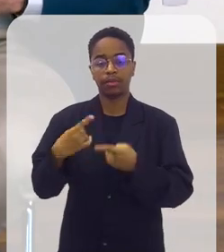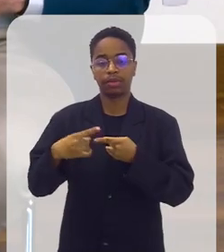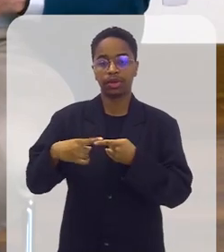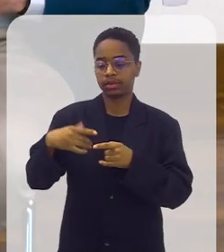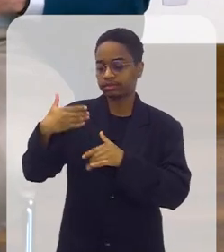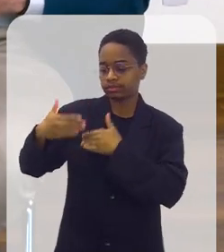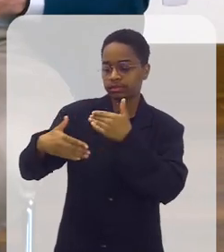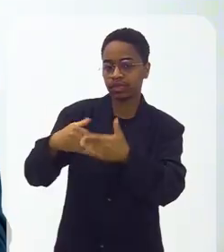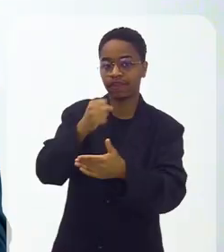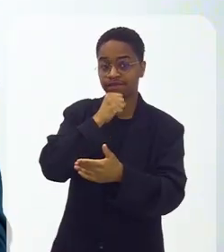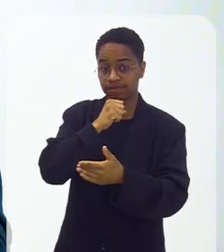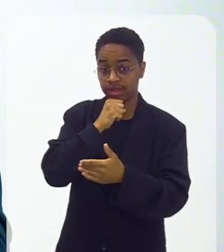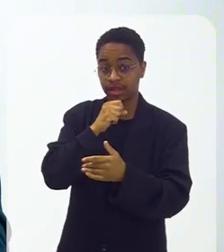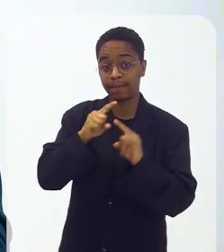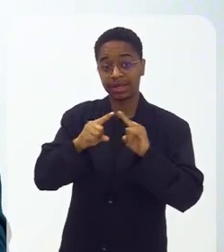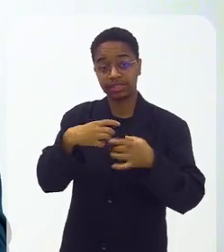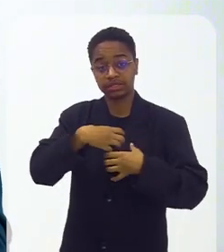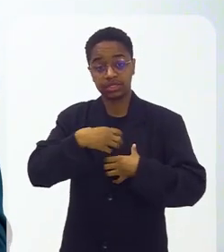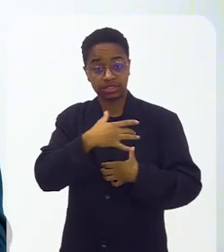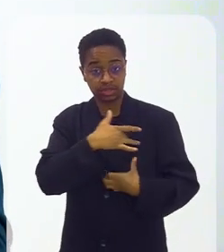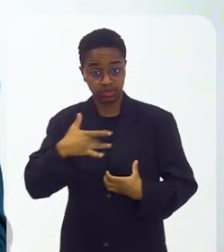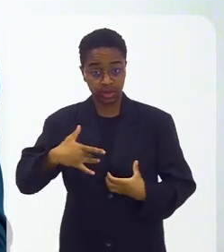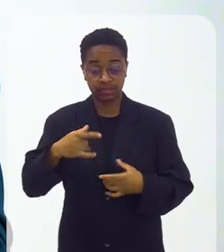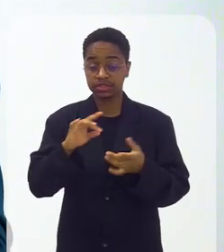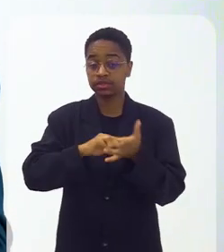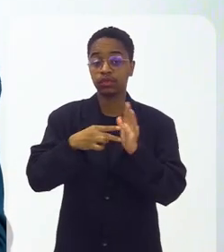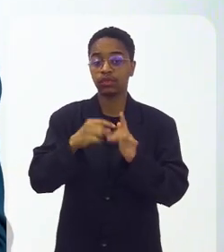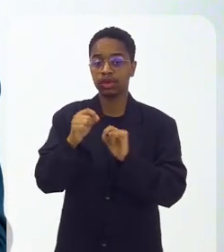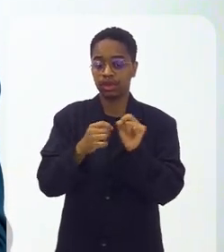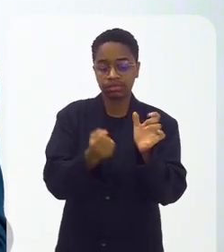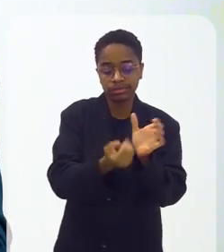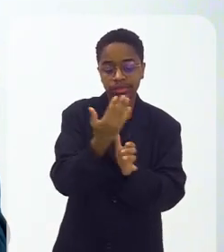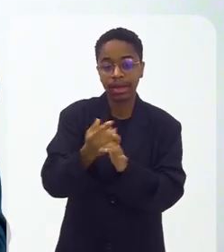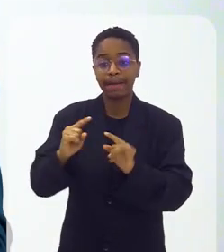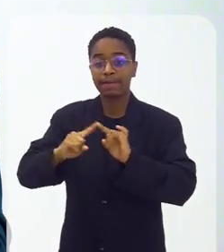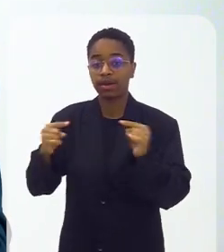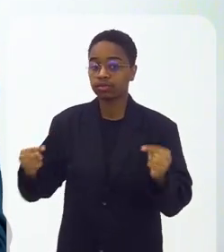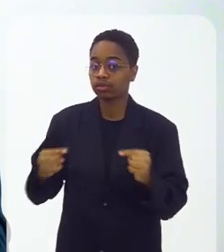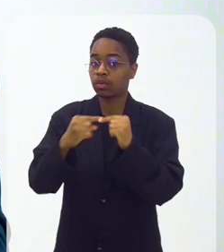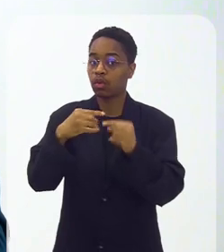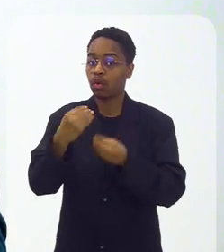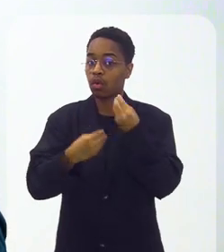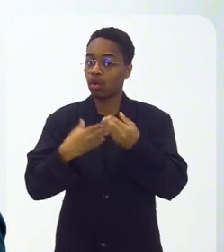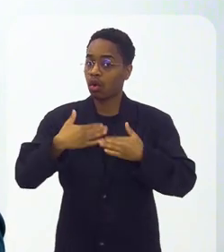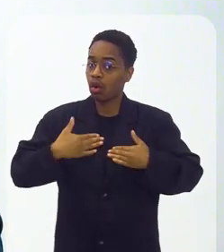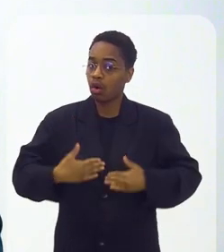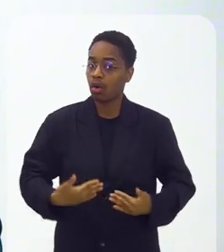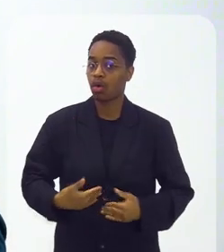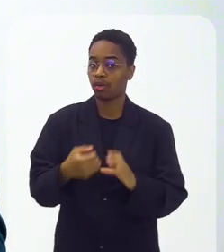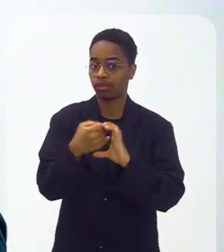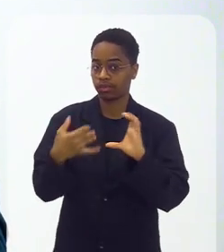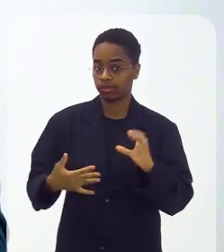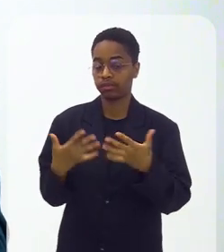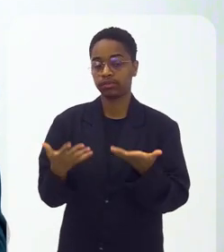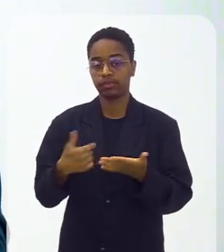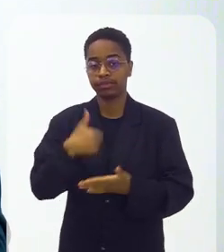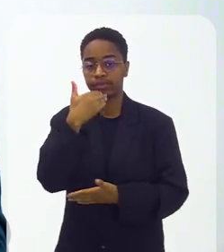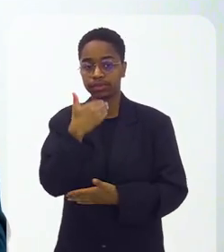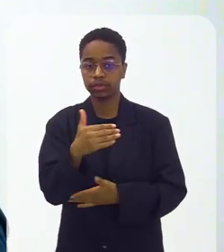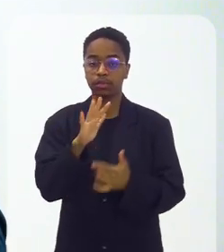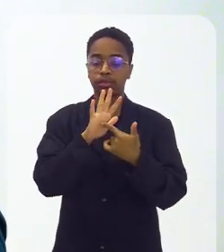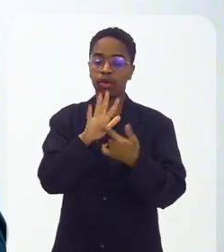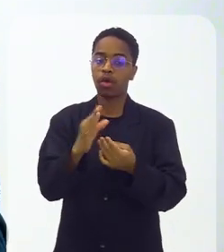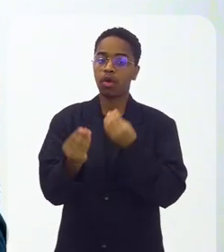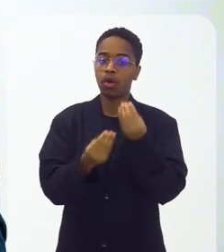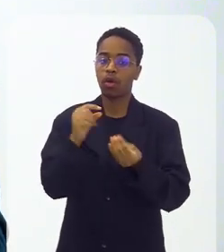envelhecimento saudável significa estar produzindo nas condições que lhe permite, né? Então, queria que trouxesse um pouco